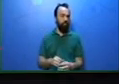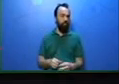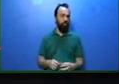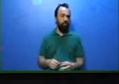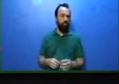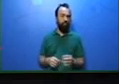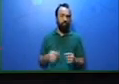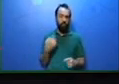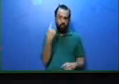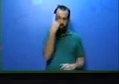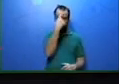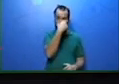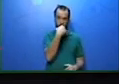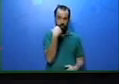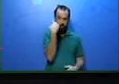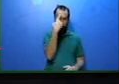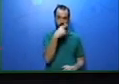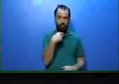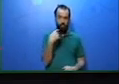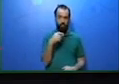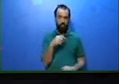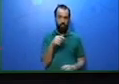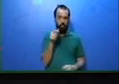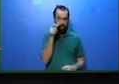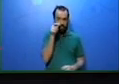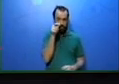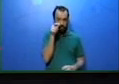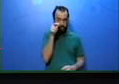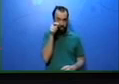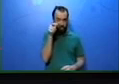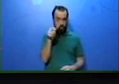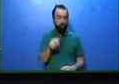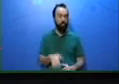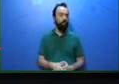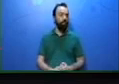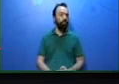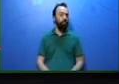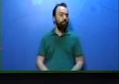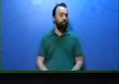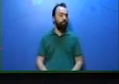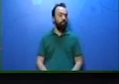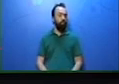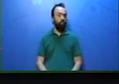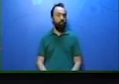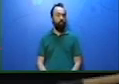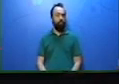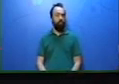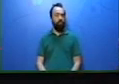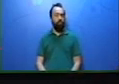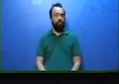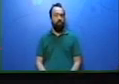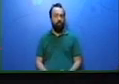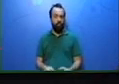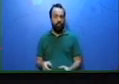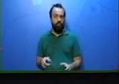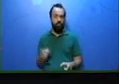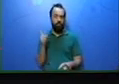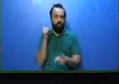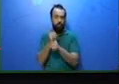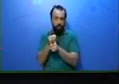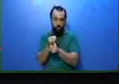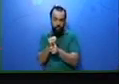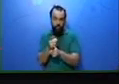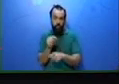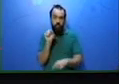Depois, 2. Observar as expressões faciais dos personagens e identificar